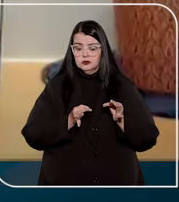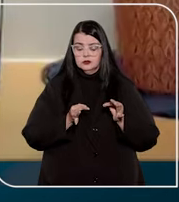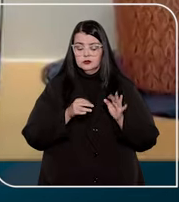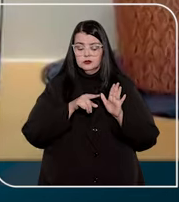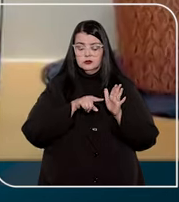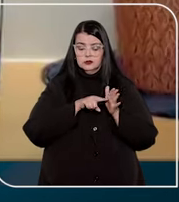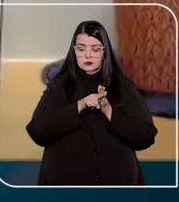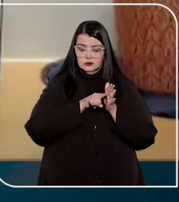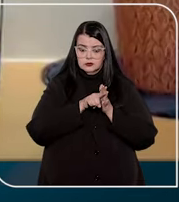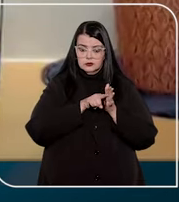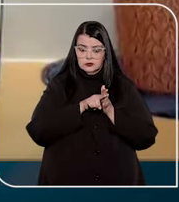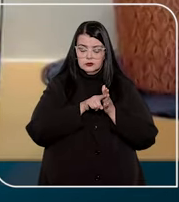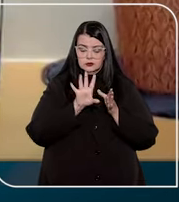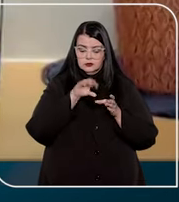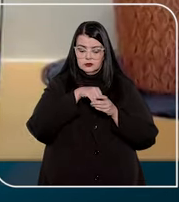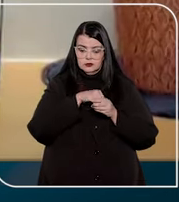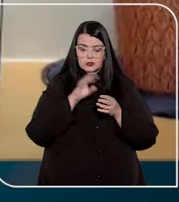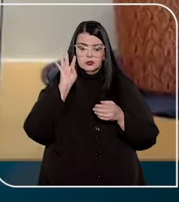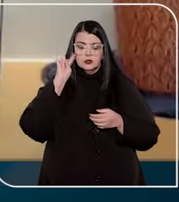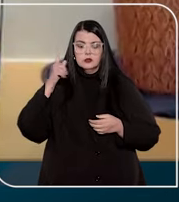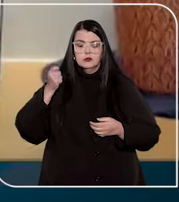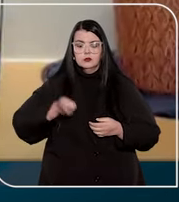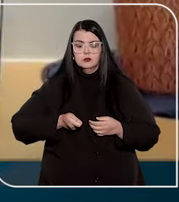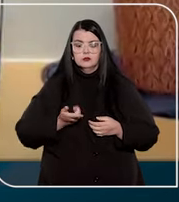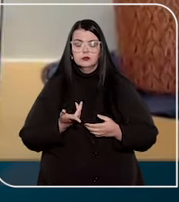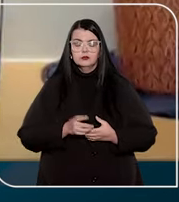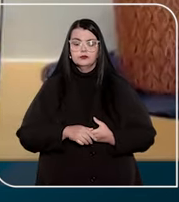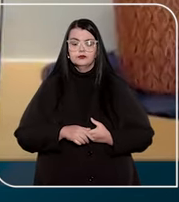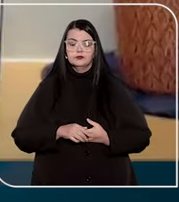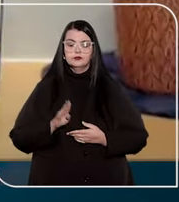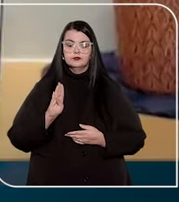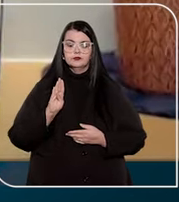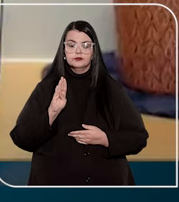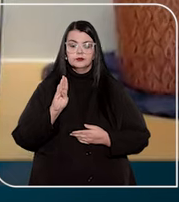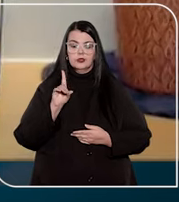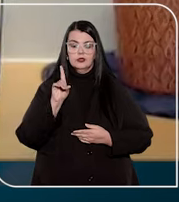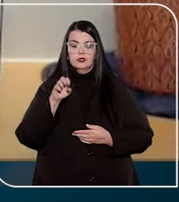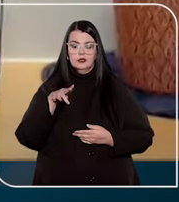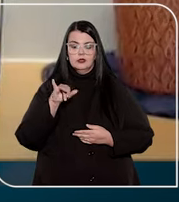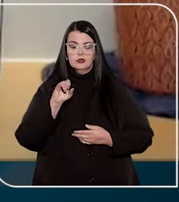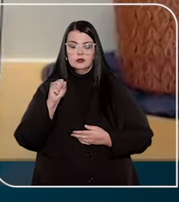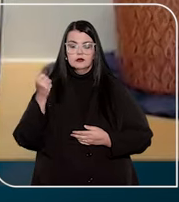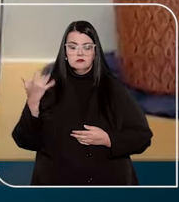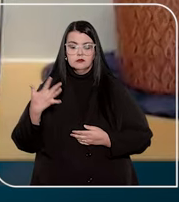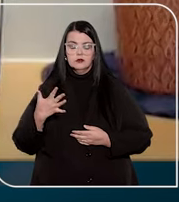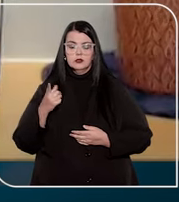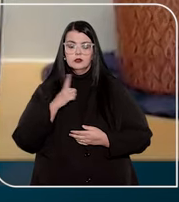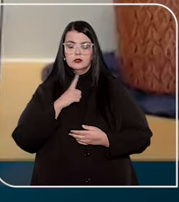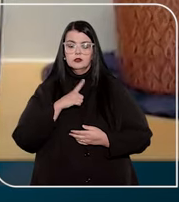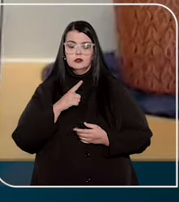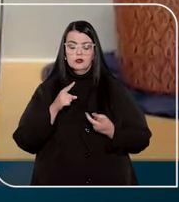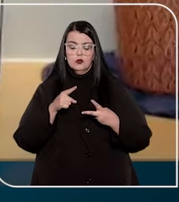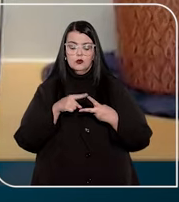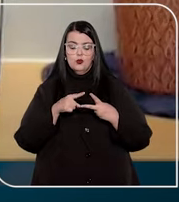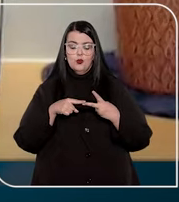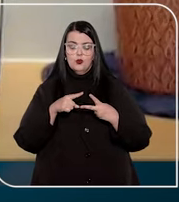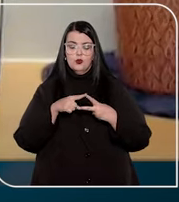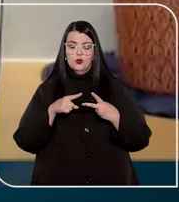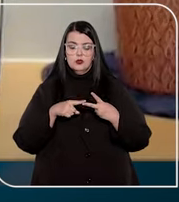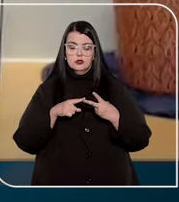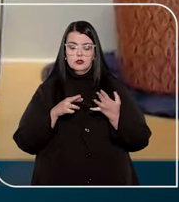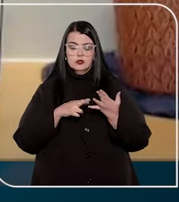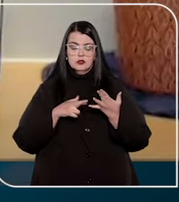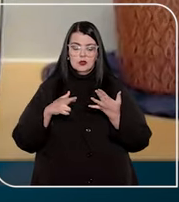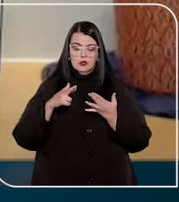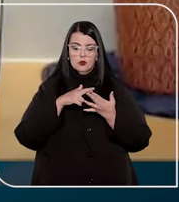analisa, dentro desse acórdão do tribunal, como bem disse o doutor Denis, em outra oportunidade, é que cabendo dois recursos. Um